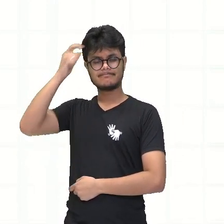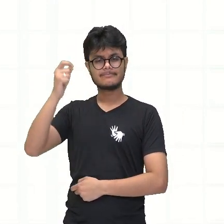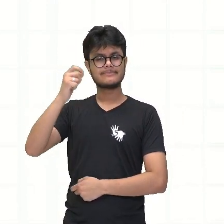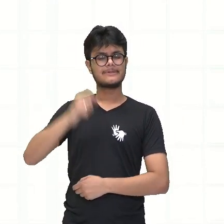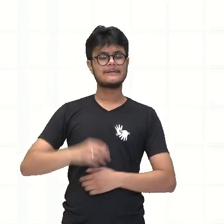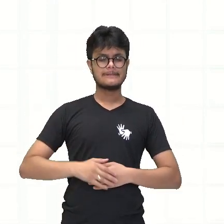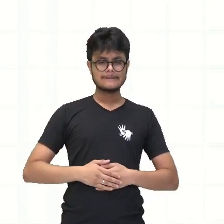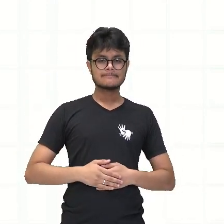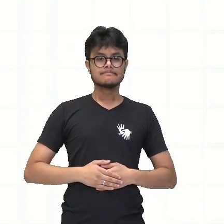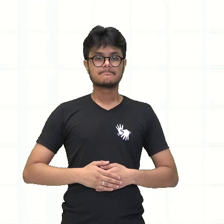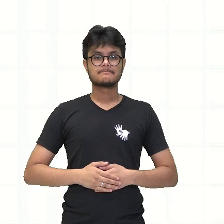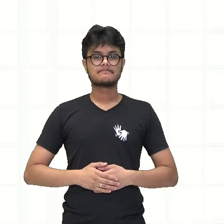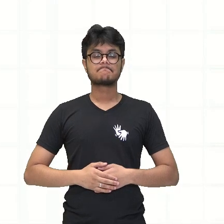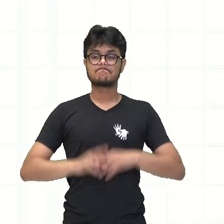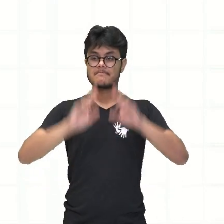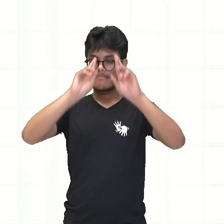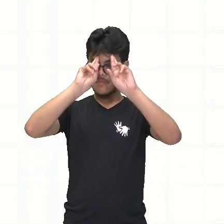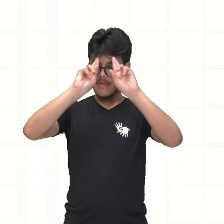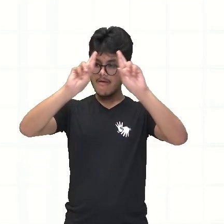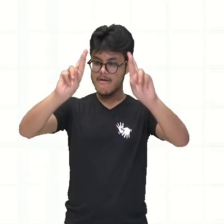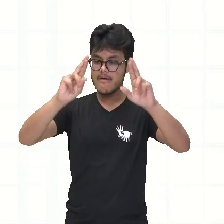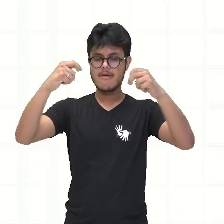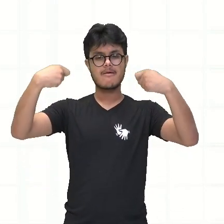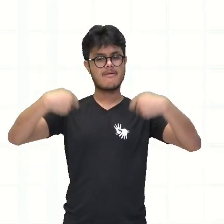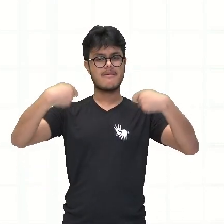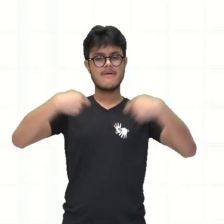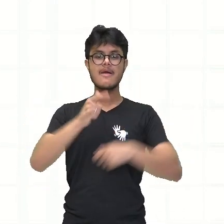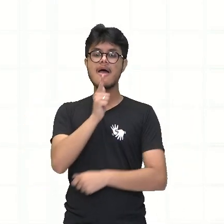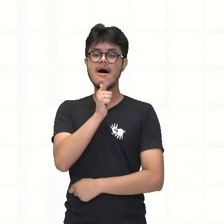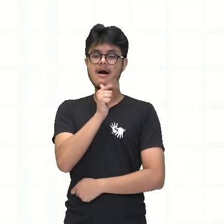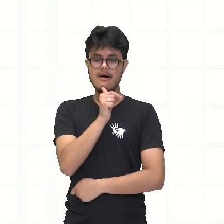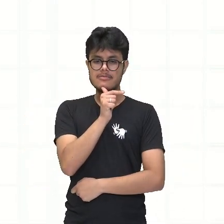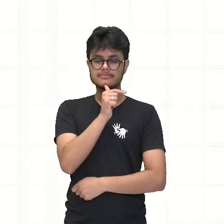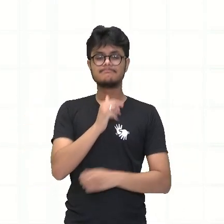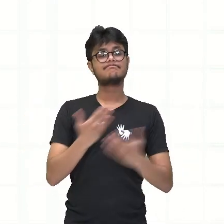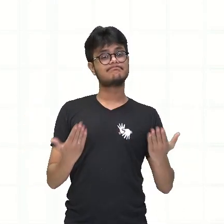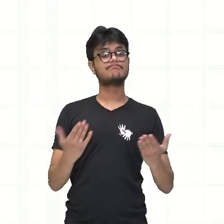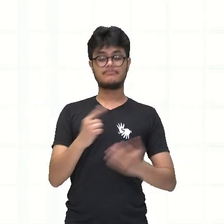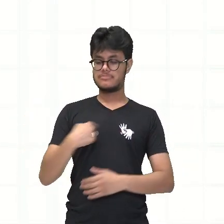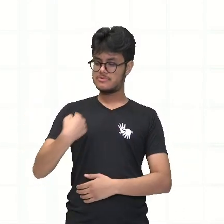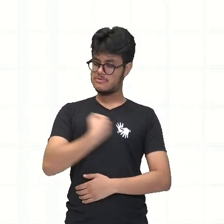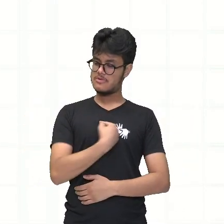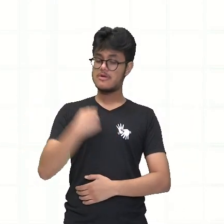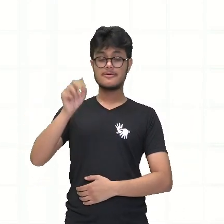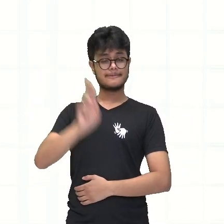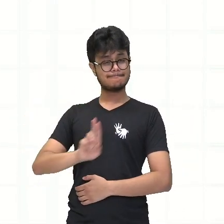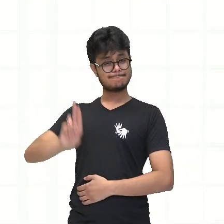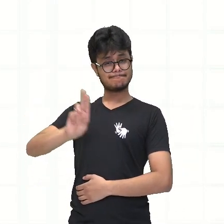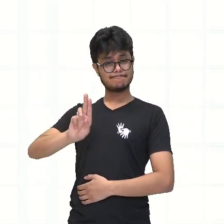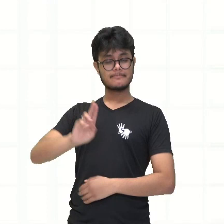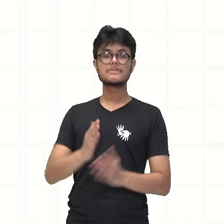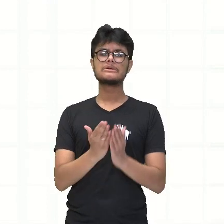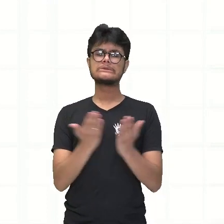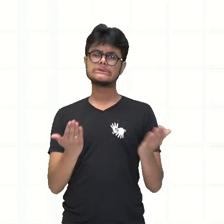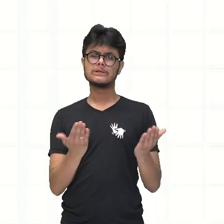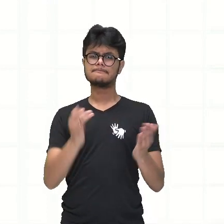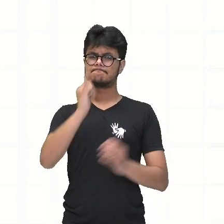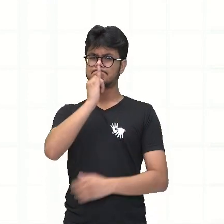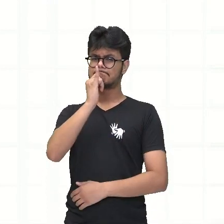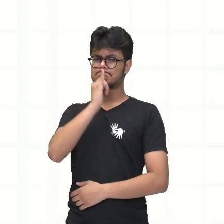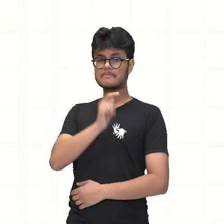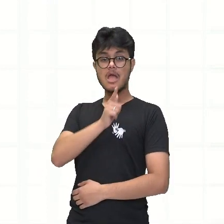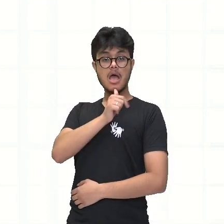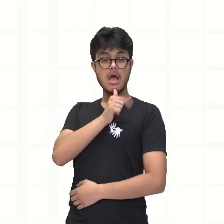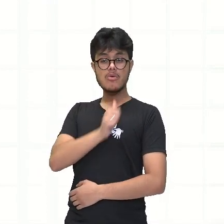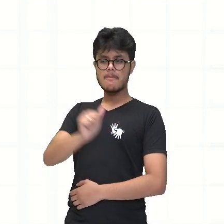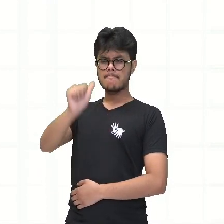é importante no tratamento para o consumo humano. E aí, esse tratamento do consumo humano tem